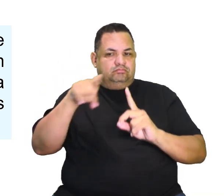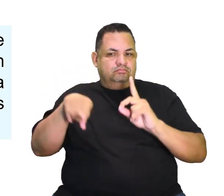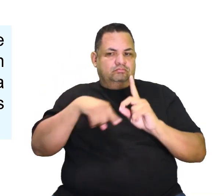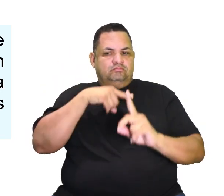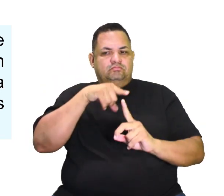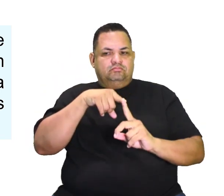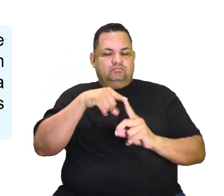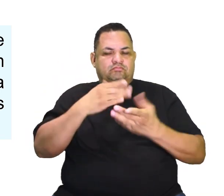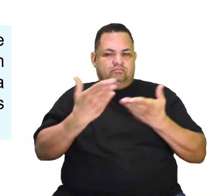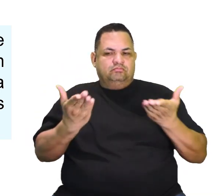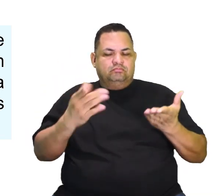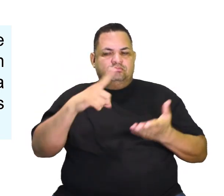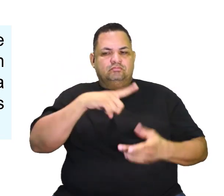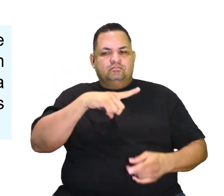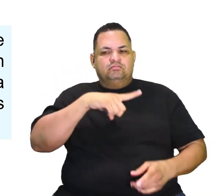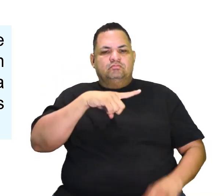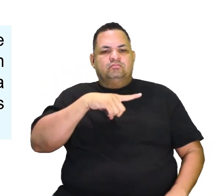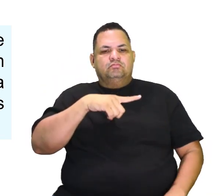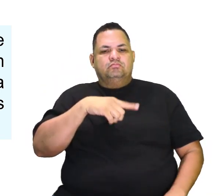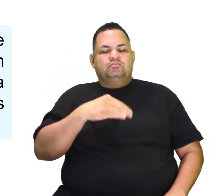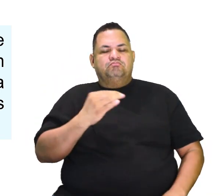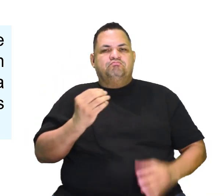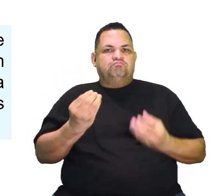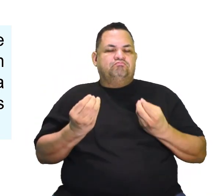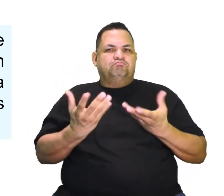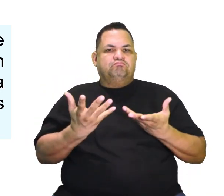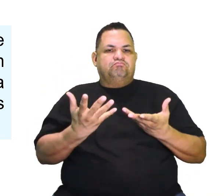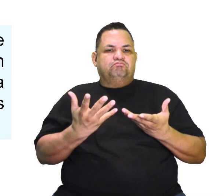intenção, né? Um tipo de